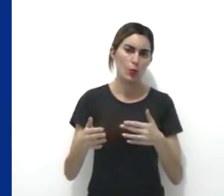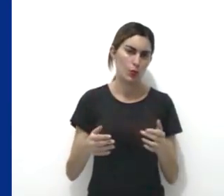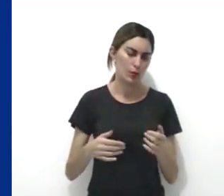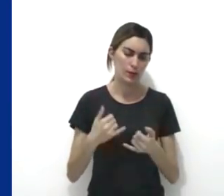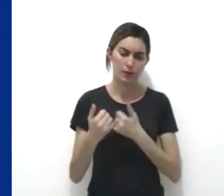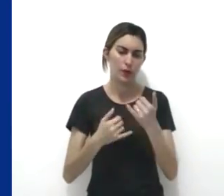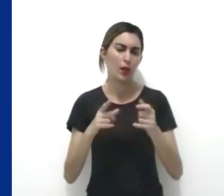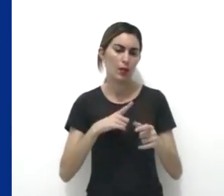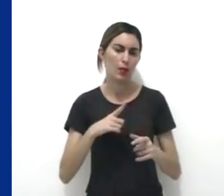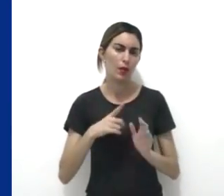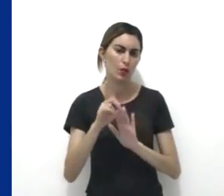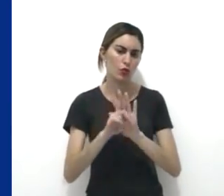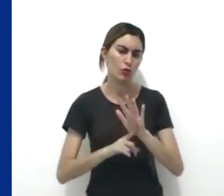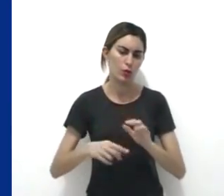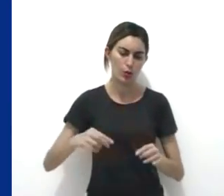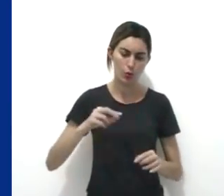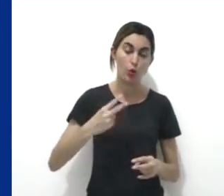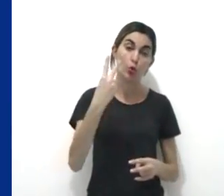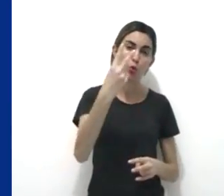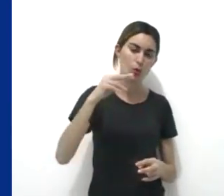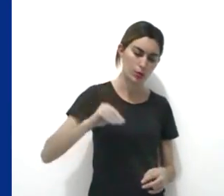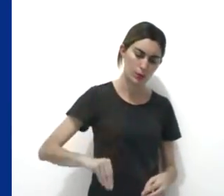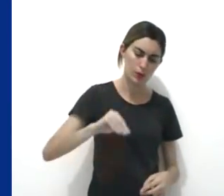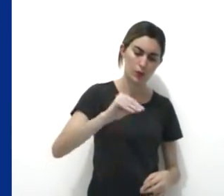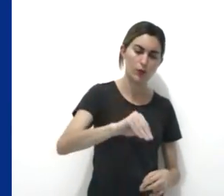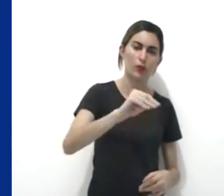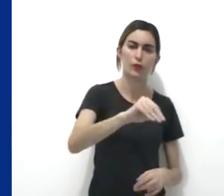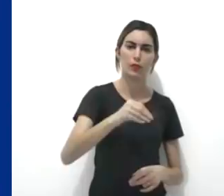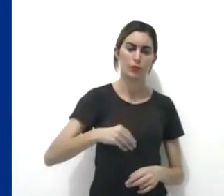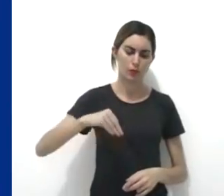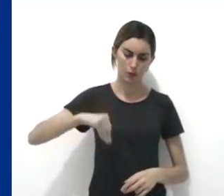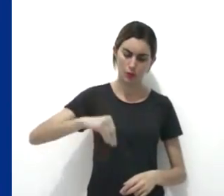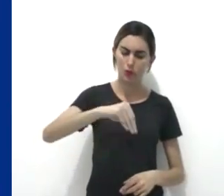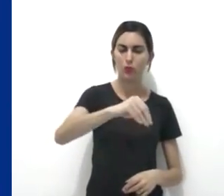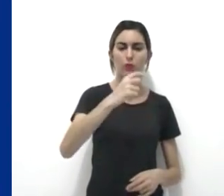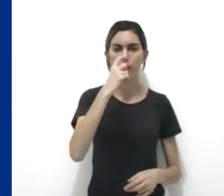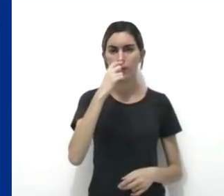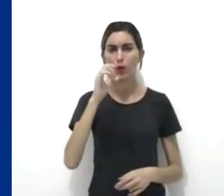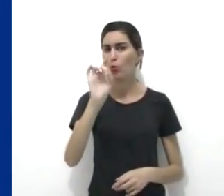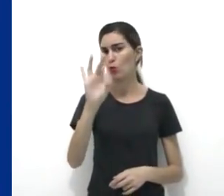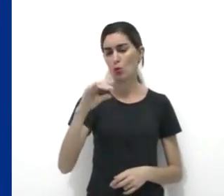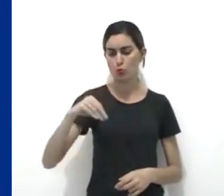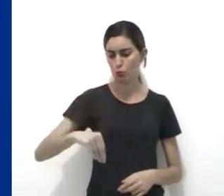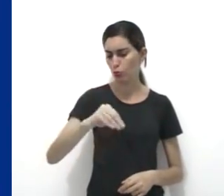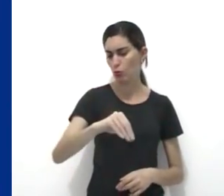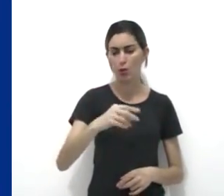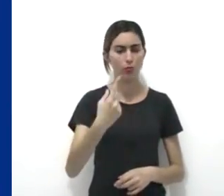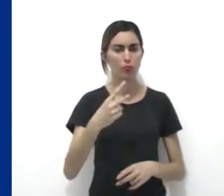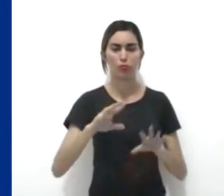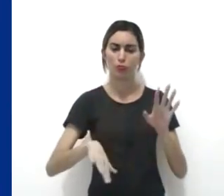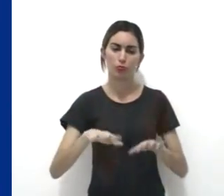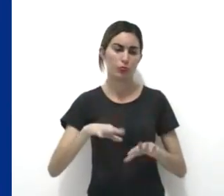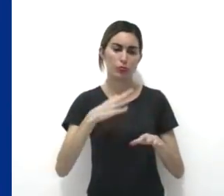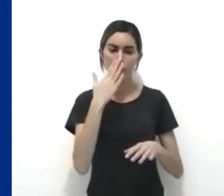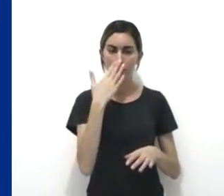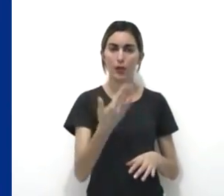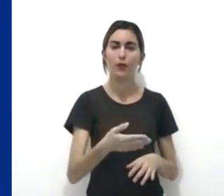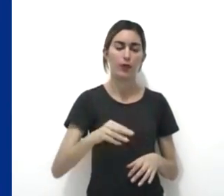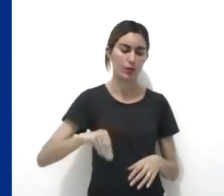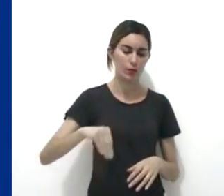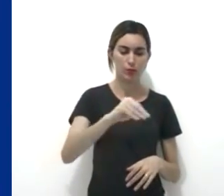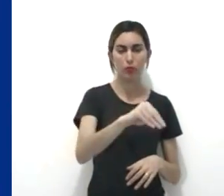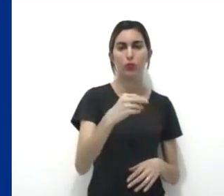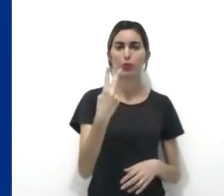da partida, tem direito de avançar 2 casas de uma só vez ou somente uma casa, conforme prefira o